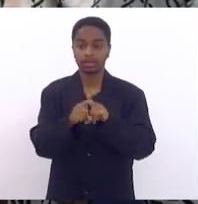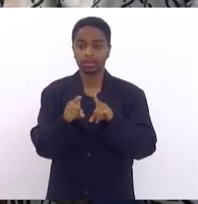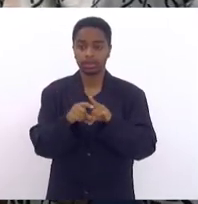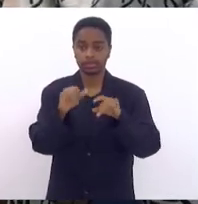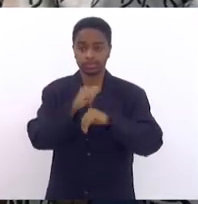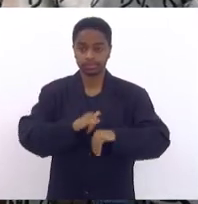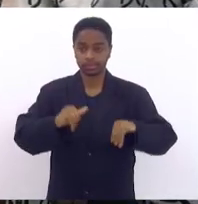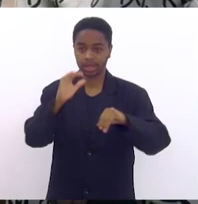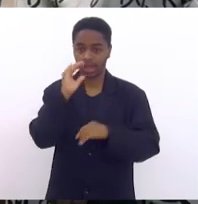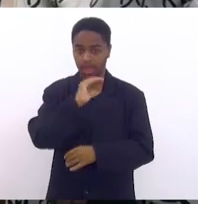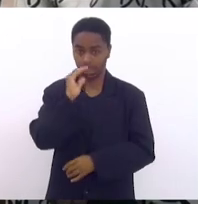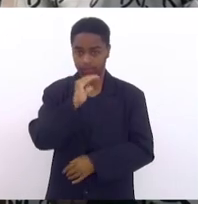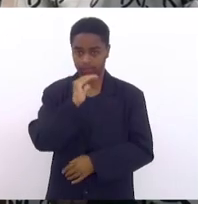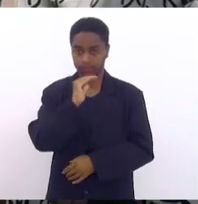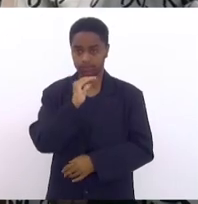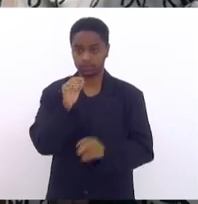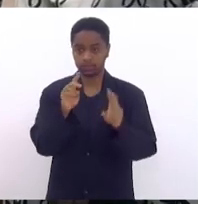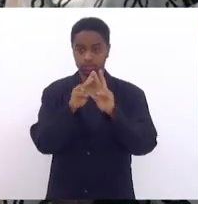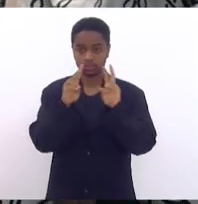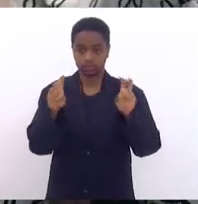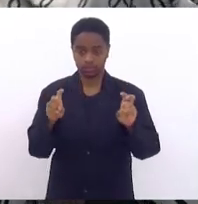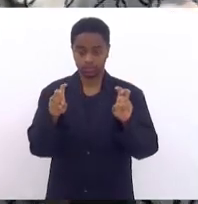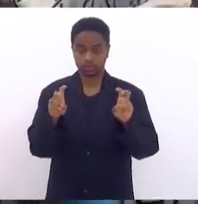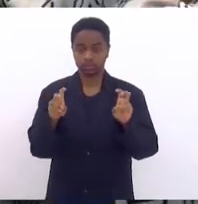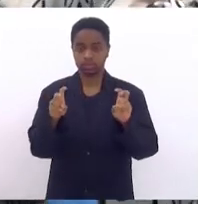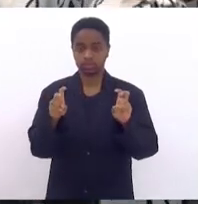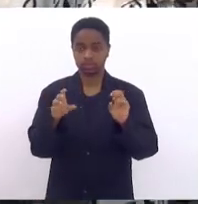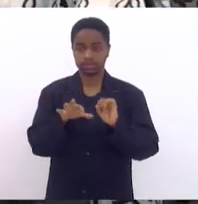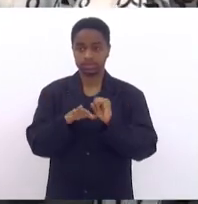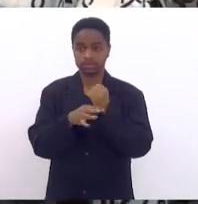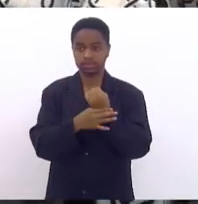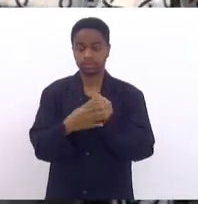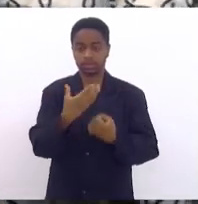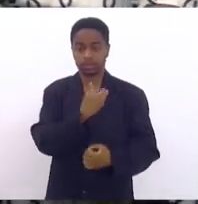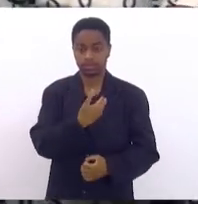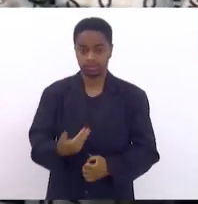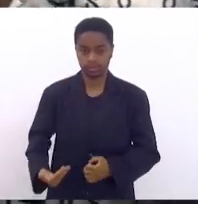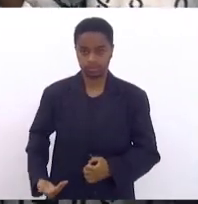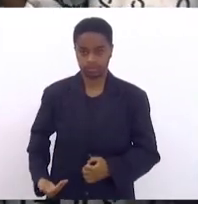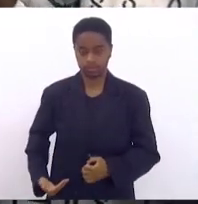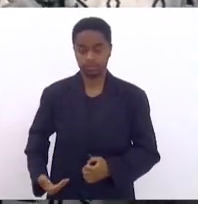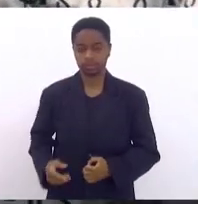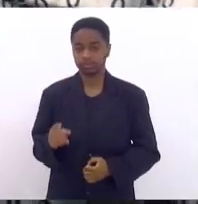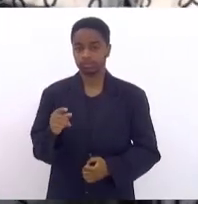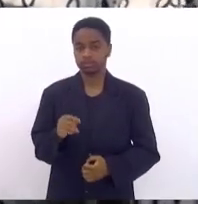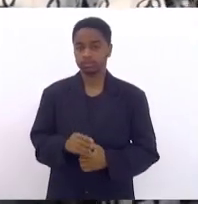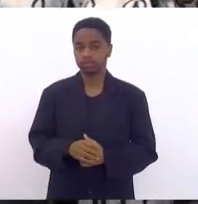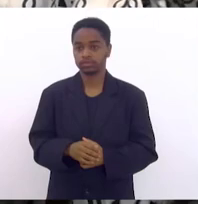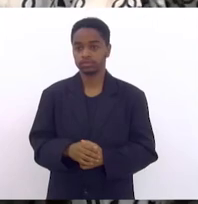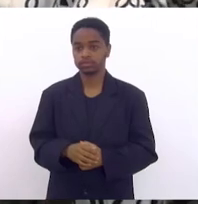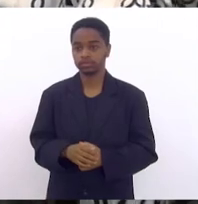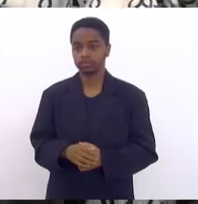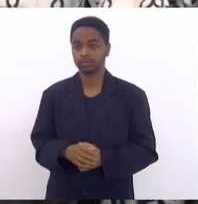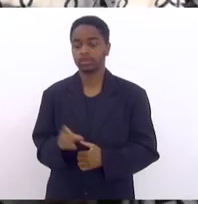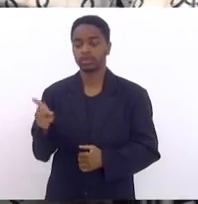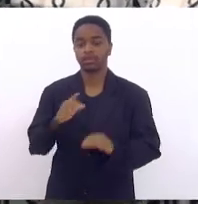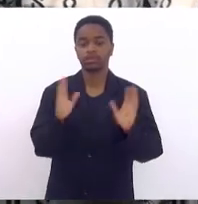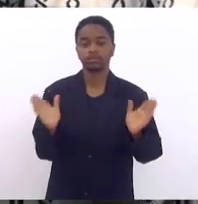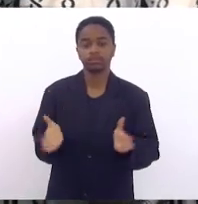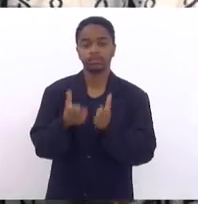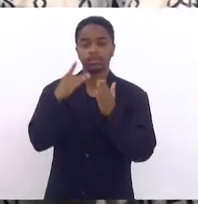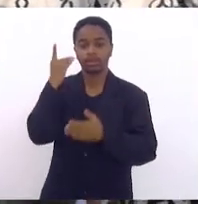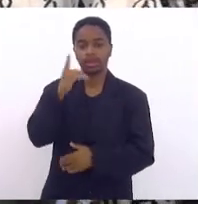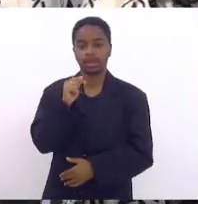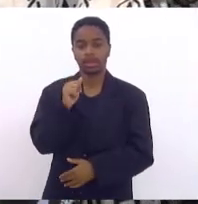muito rapidamente sobre o tema da segurança pública suscitado pelo deputado Átila Nunes,